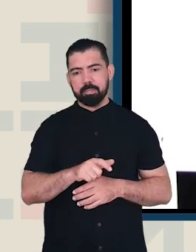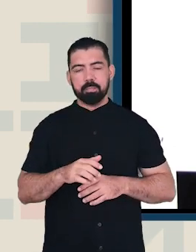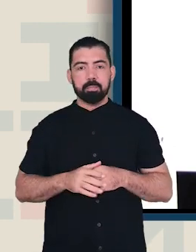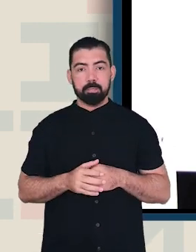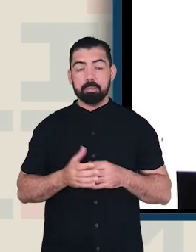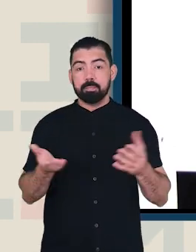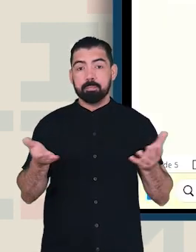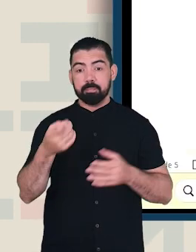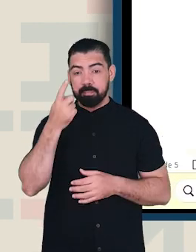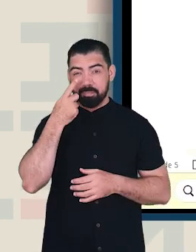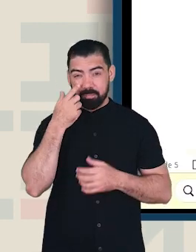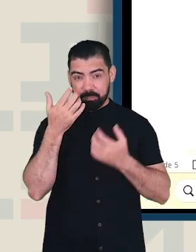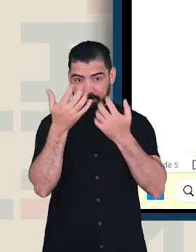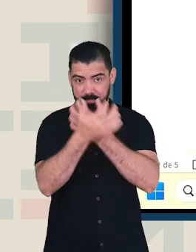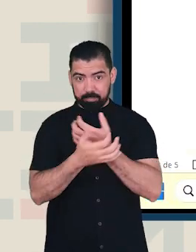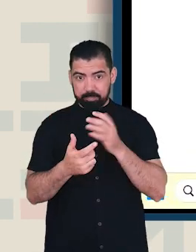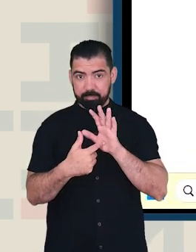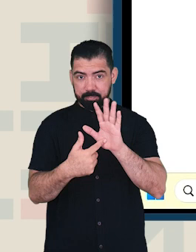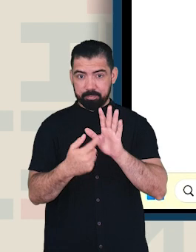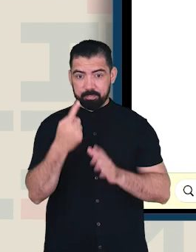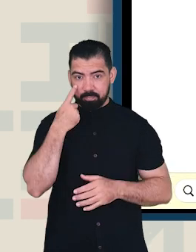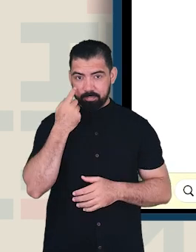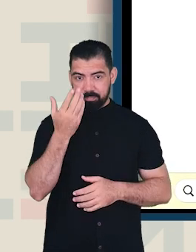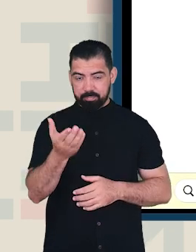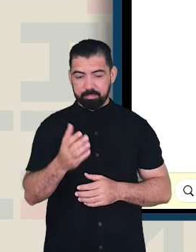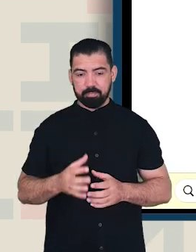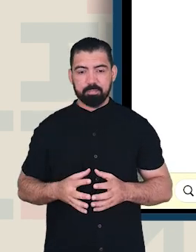Então vamos para o Smalley.